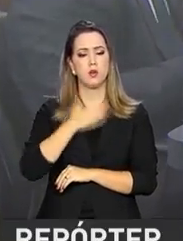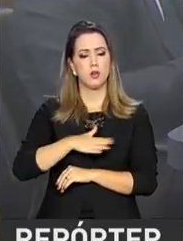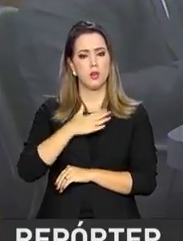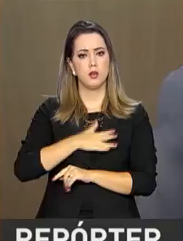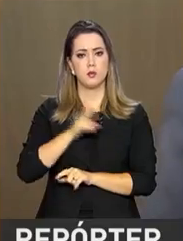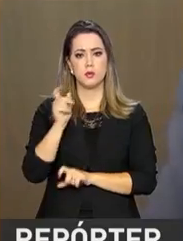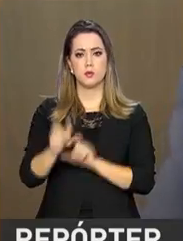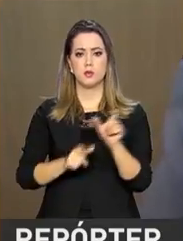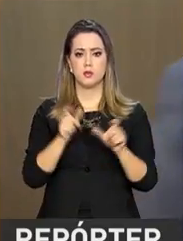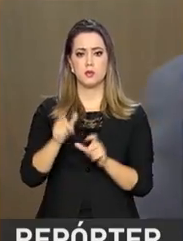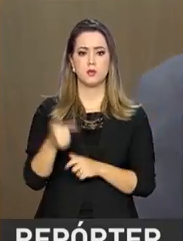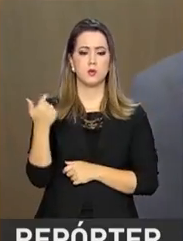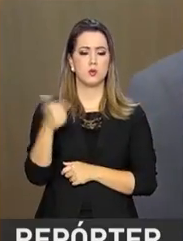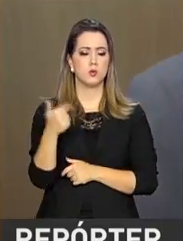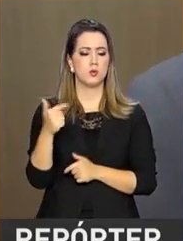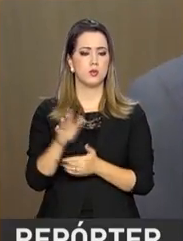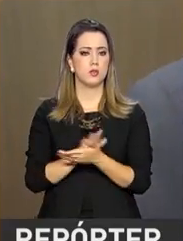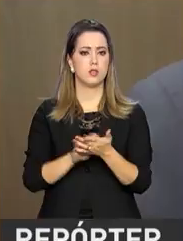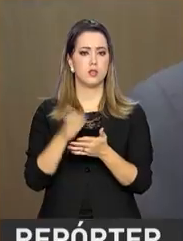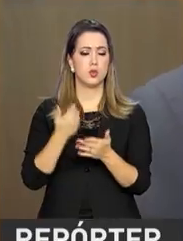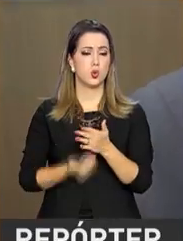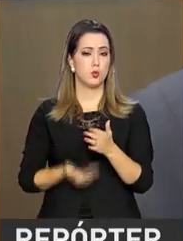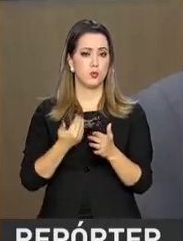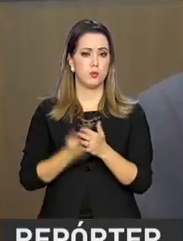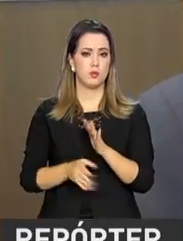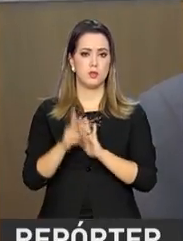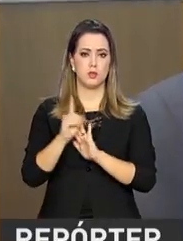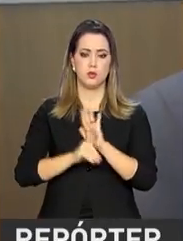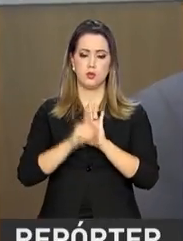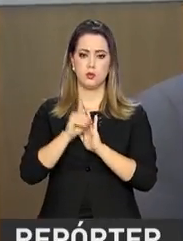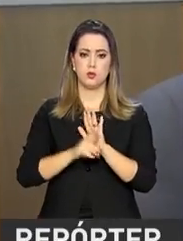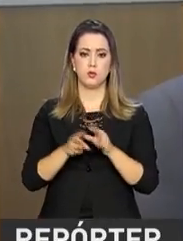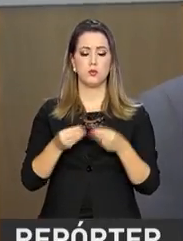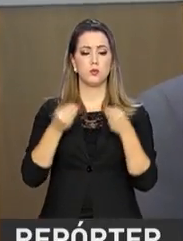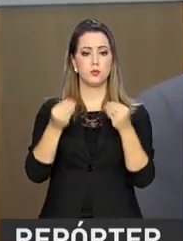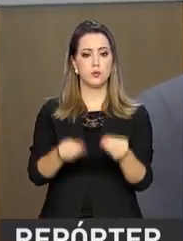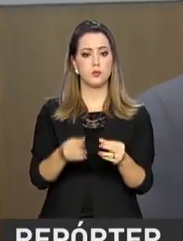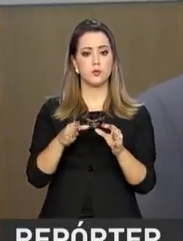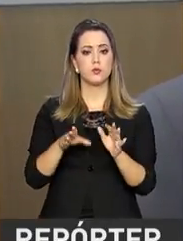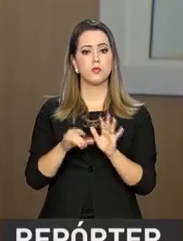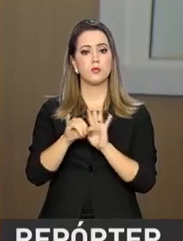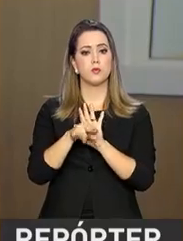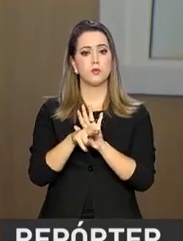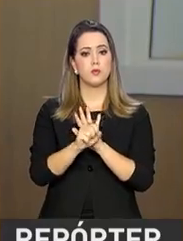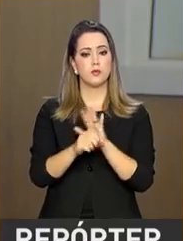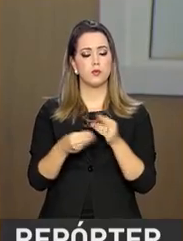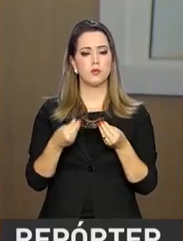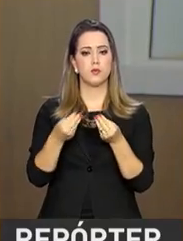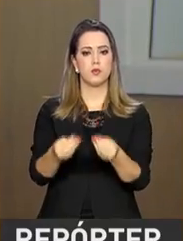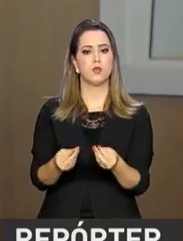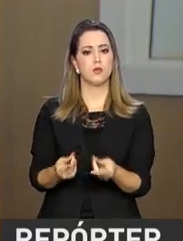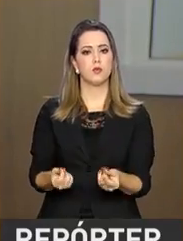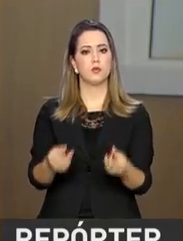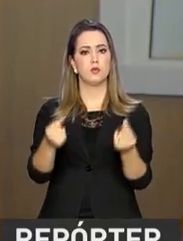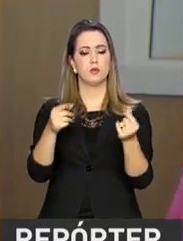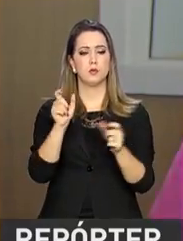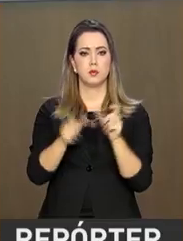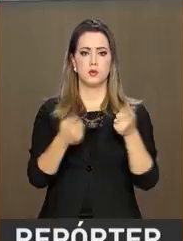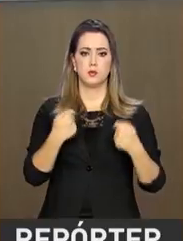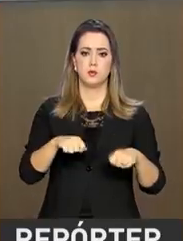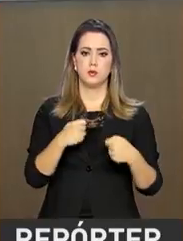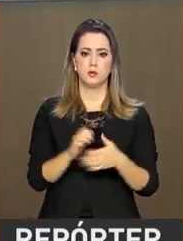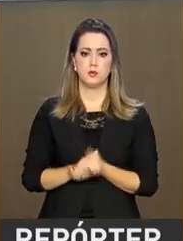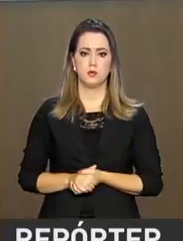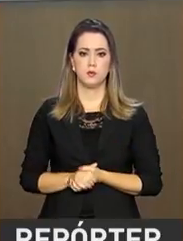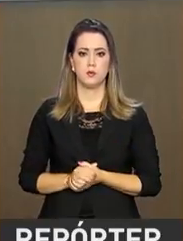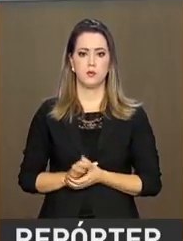cidadãos falando que nenhum direito adquirido será retirado e garantiu que a previdência vai continuar oferecendo renda para quem precisa